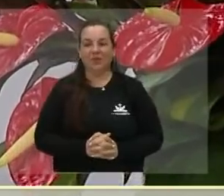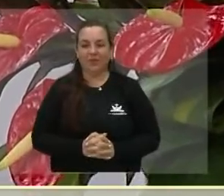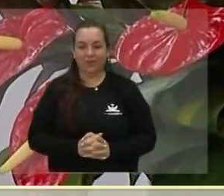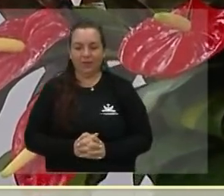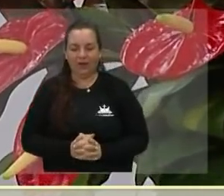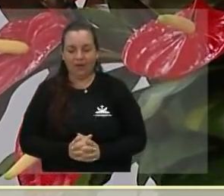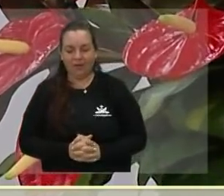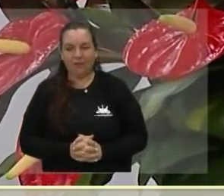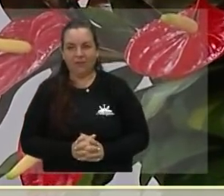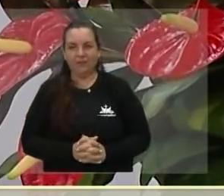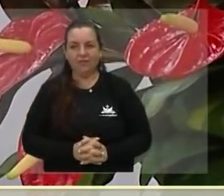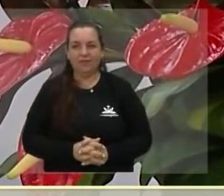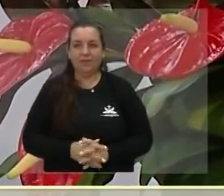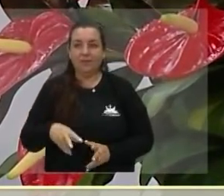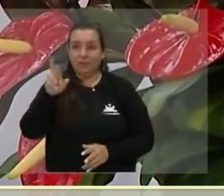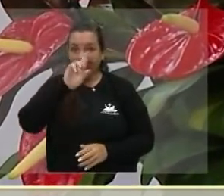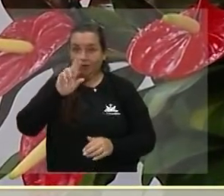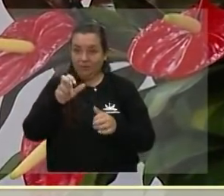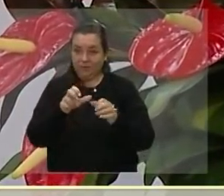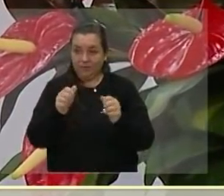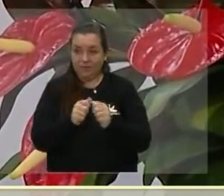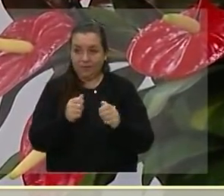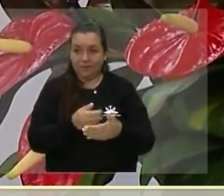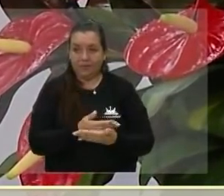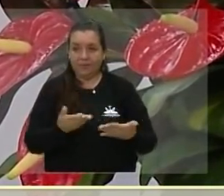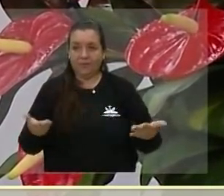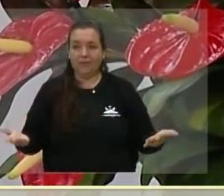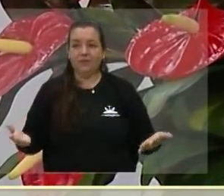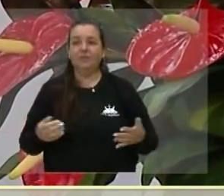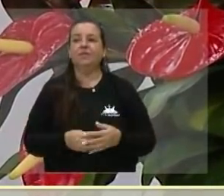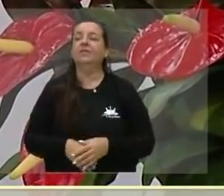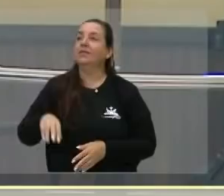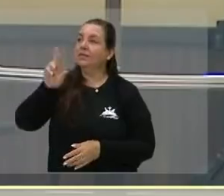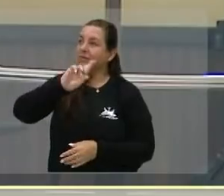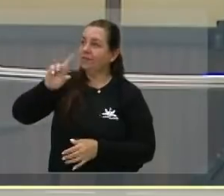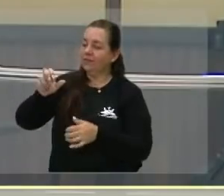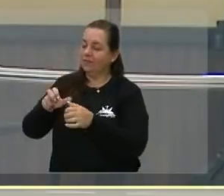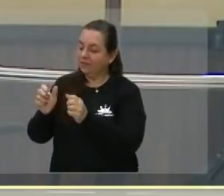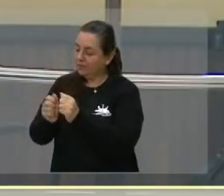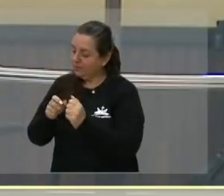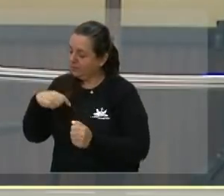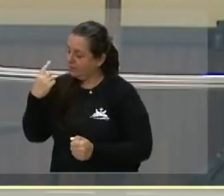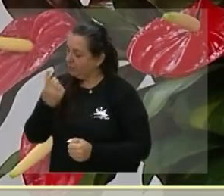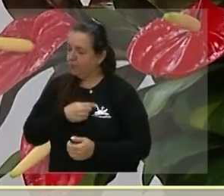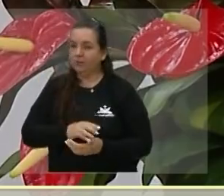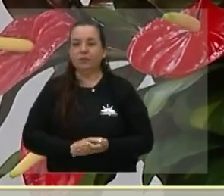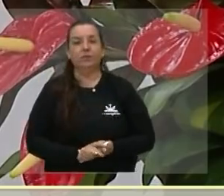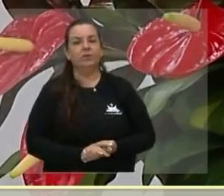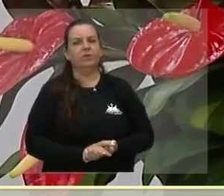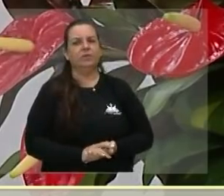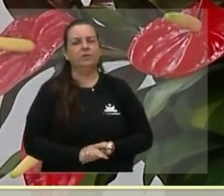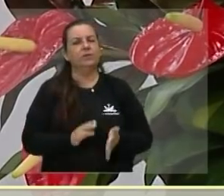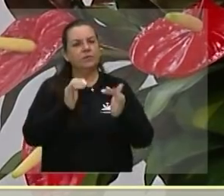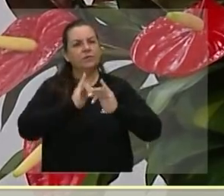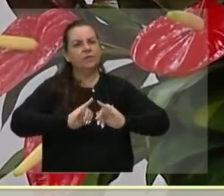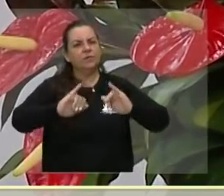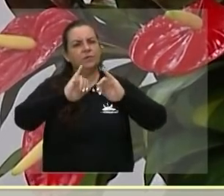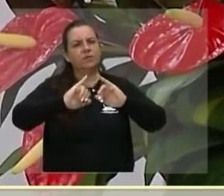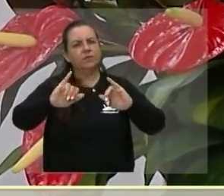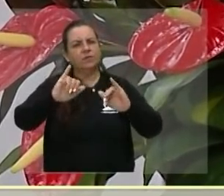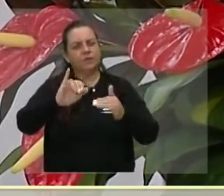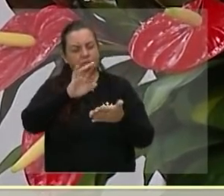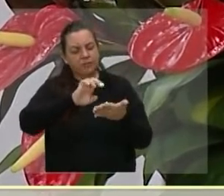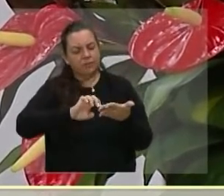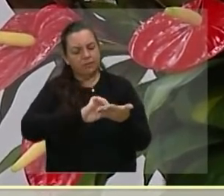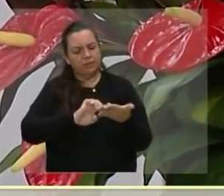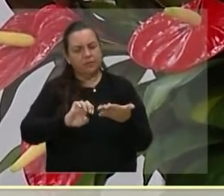e aí o senhor esteja convosco ele é só no meio de nós proclamação